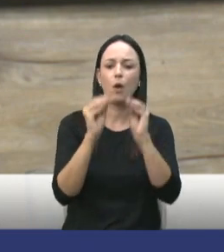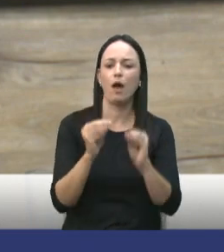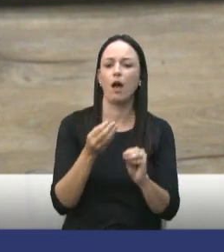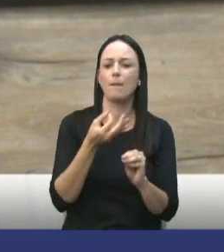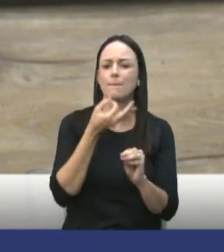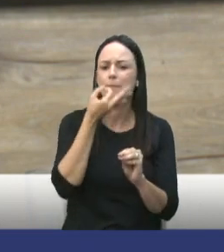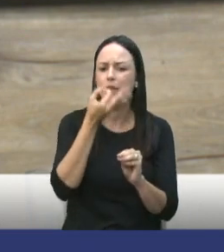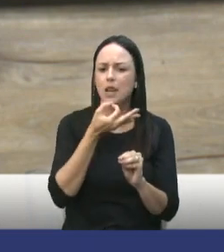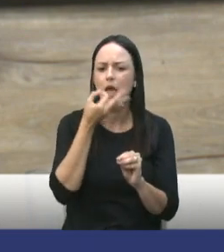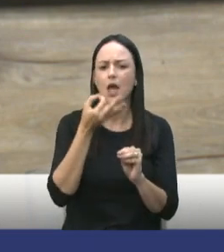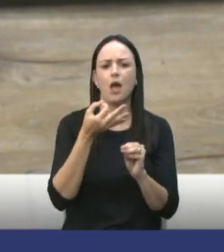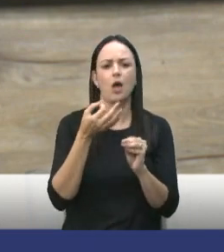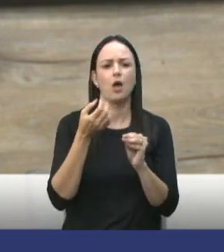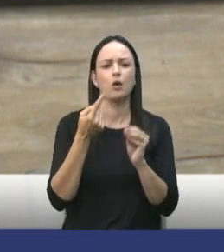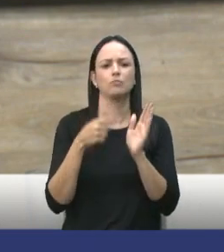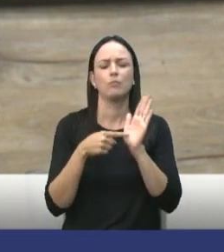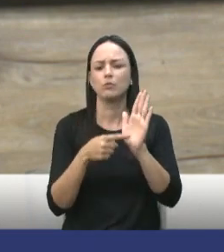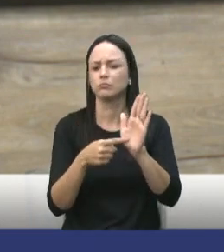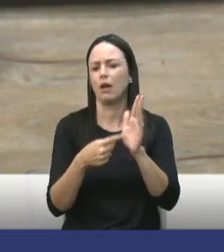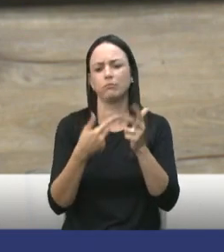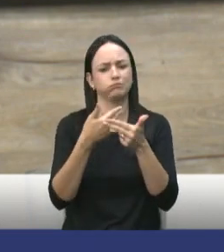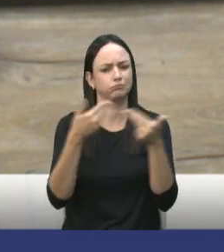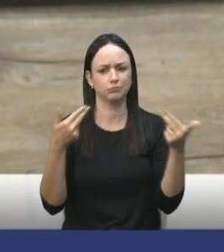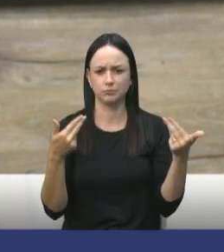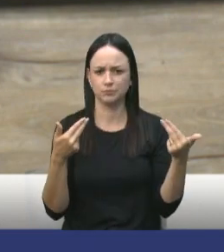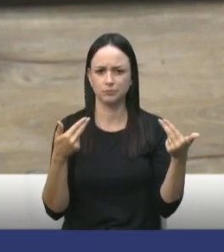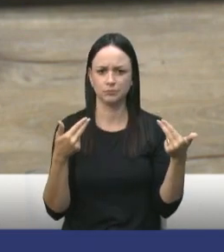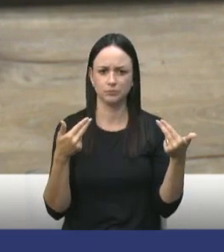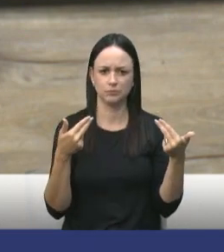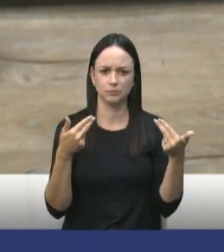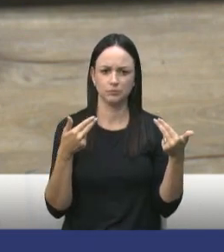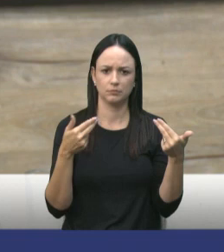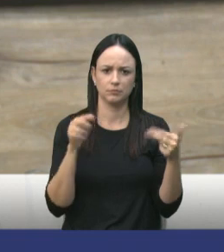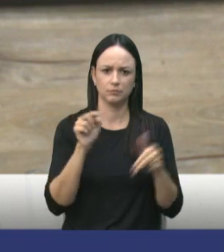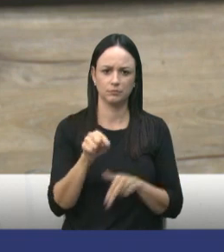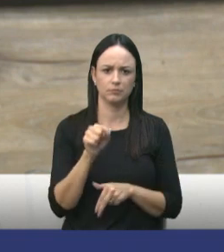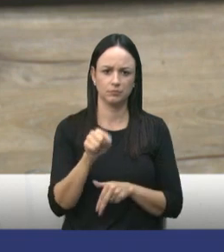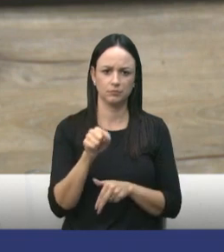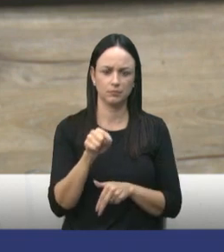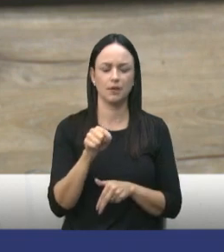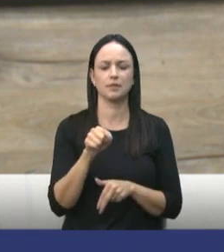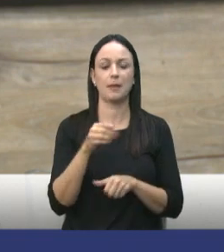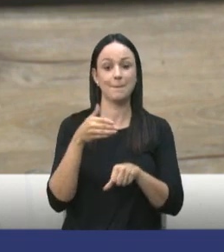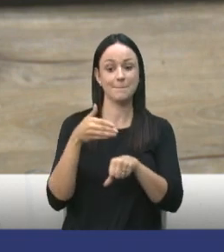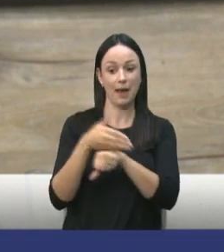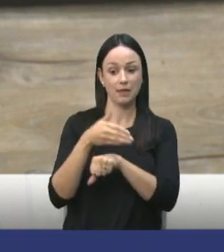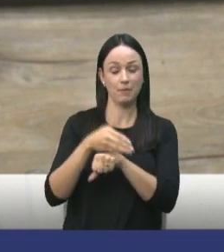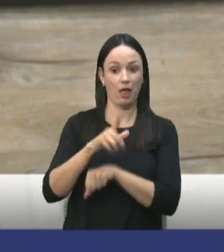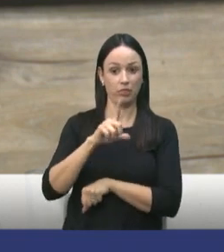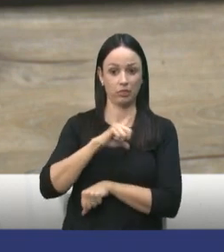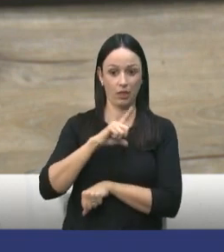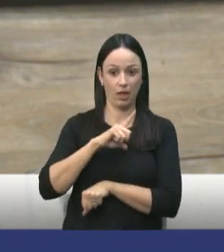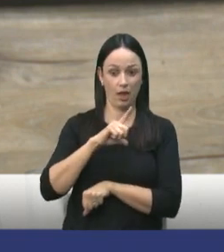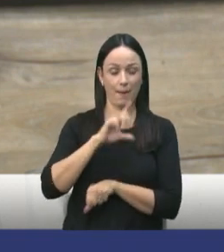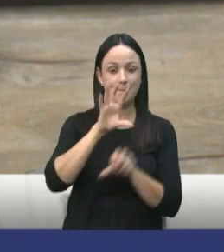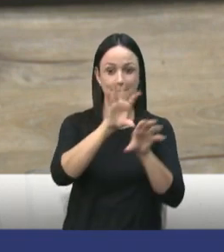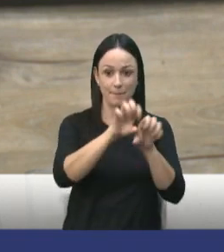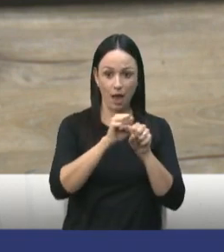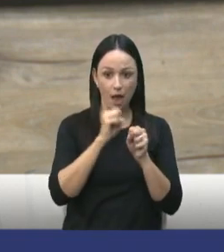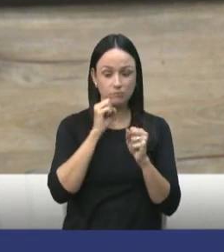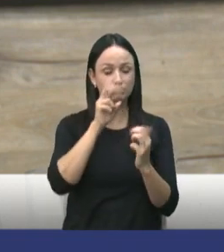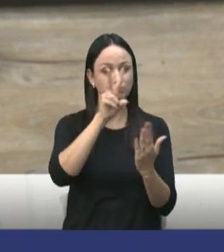sugestões, apontamentos. Nós extraímos dessa participação e ali